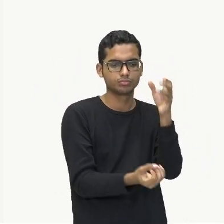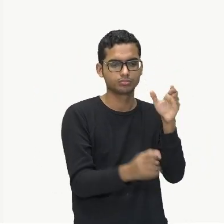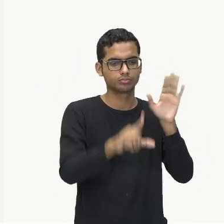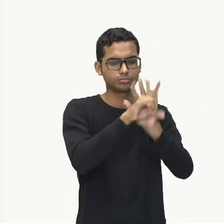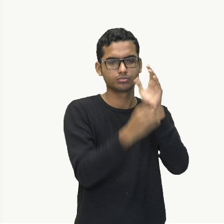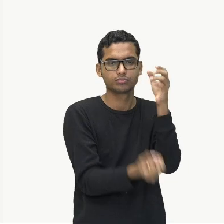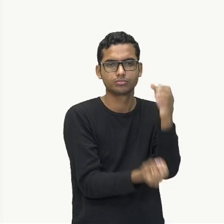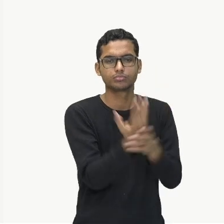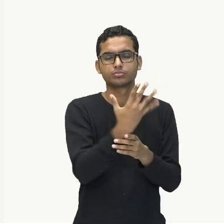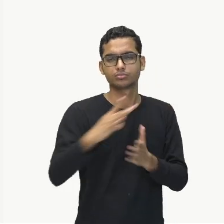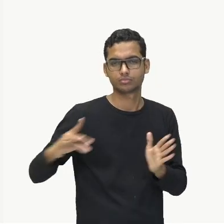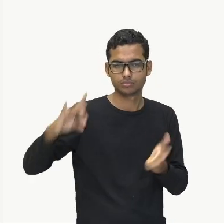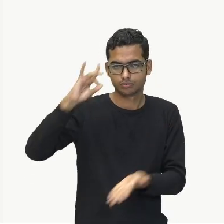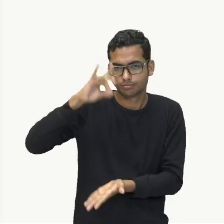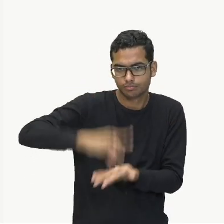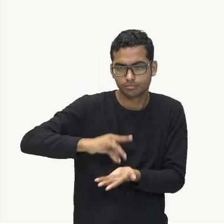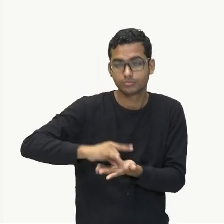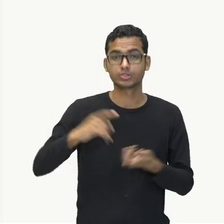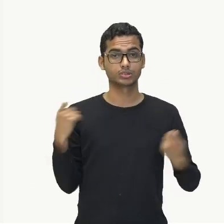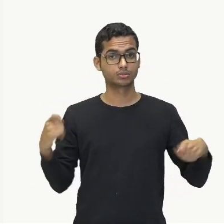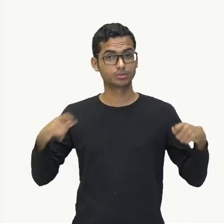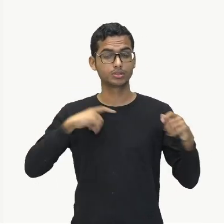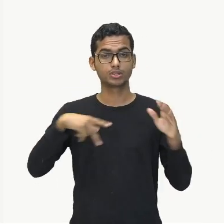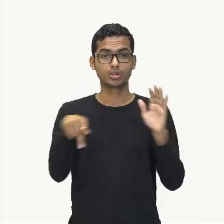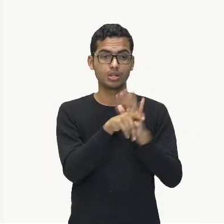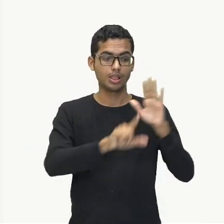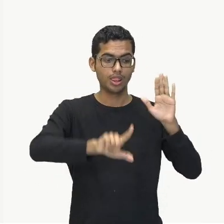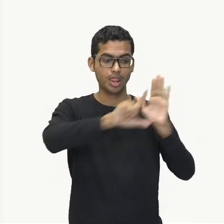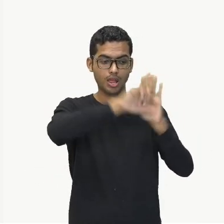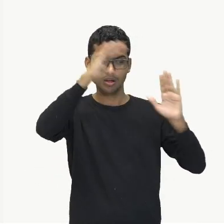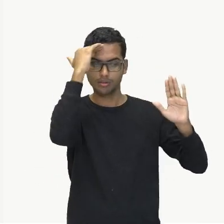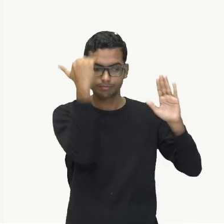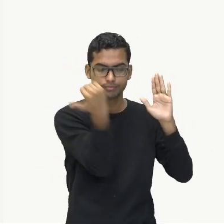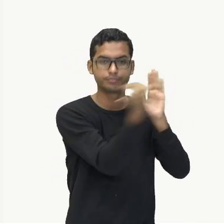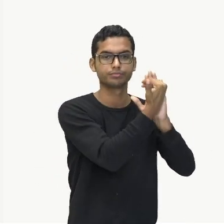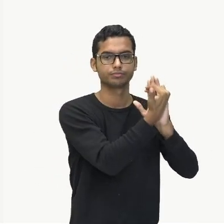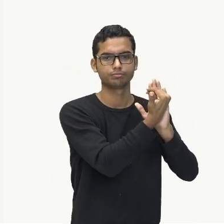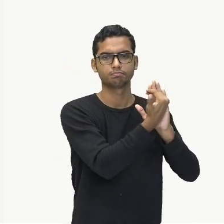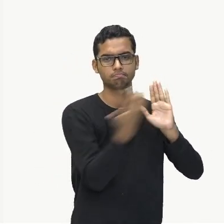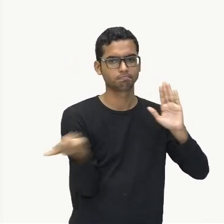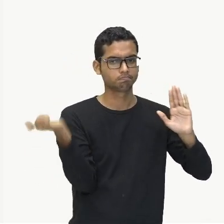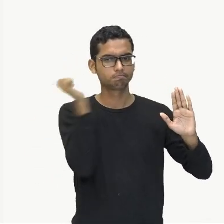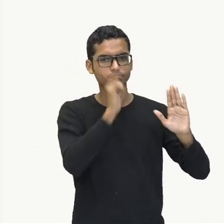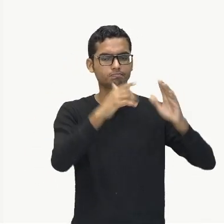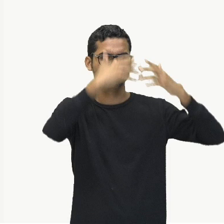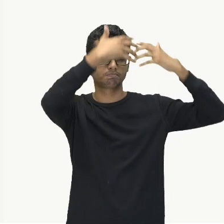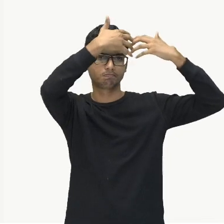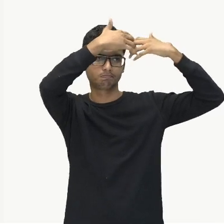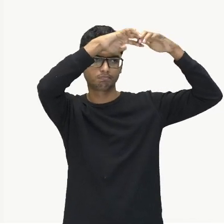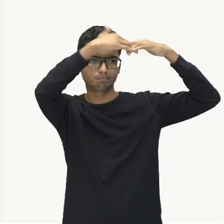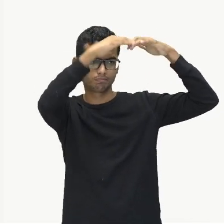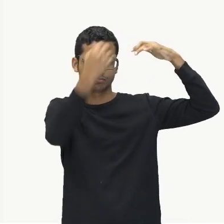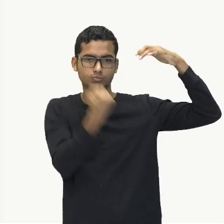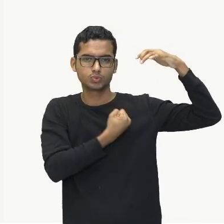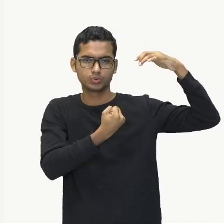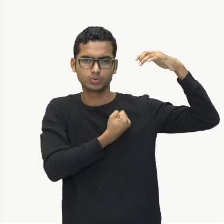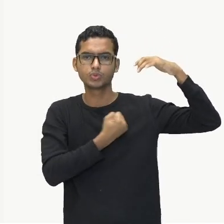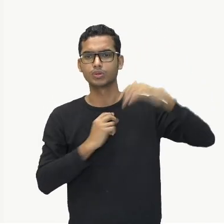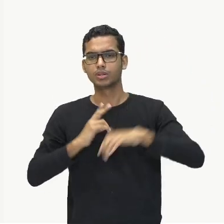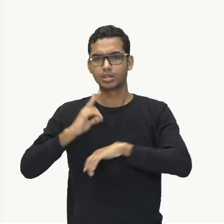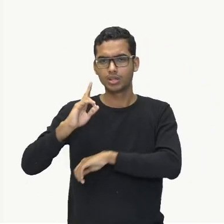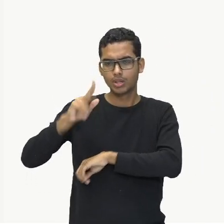tá? Então a gente tem que obedecer essa lei para poder ter lógica nos números que a gente vai encontrar